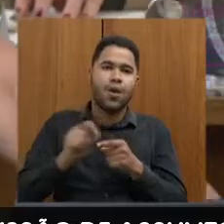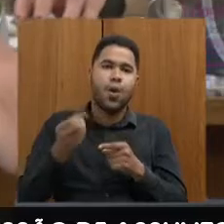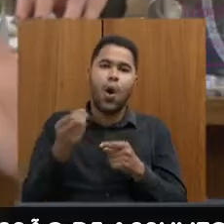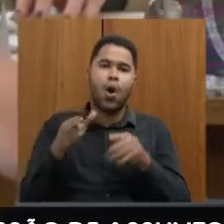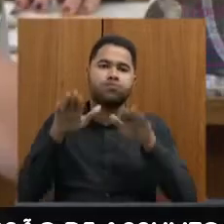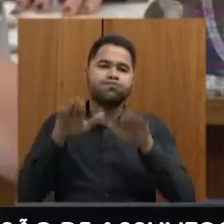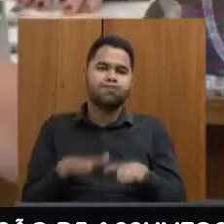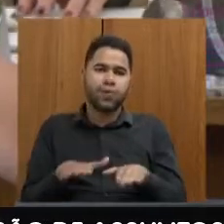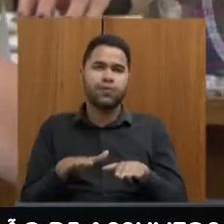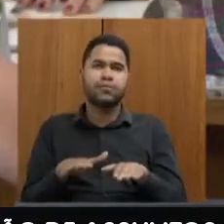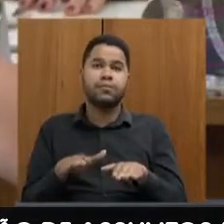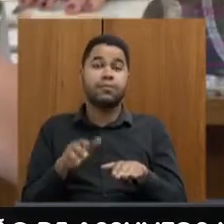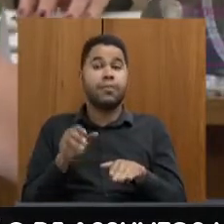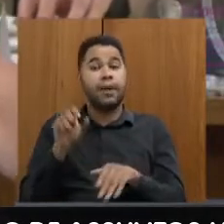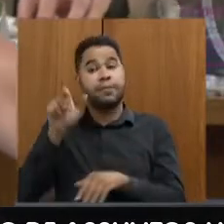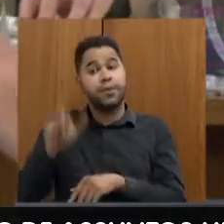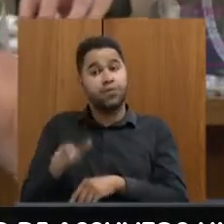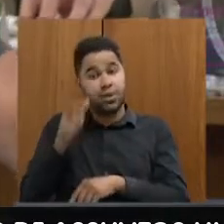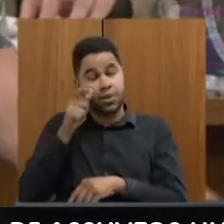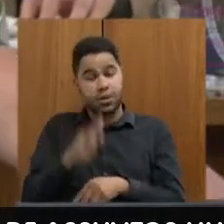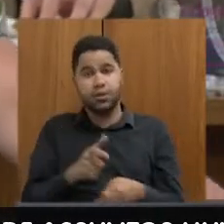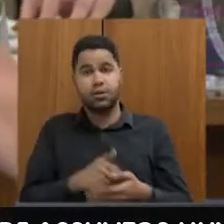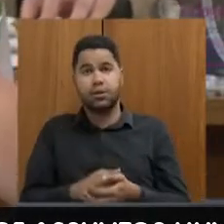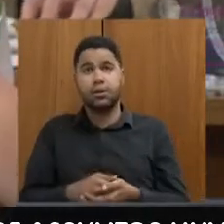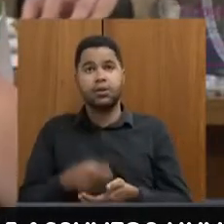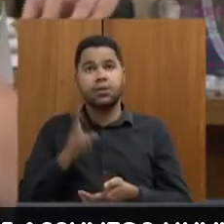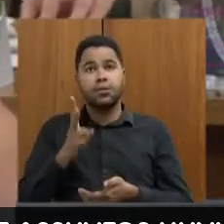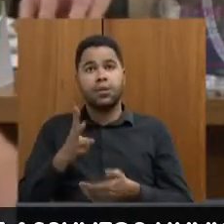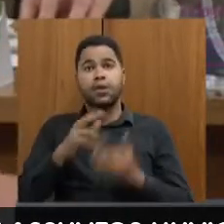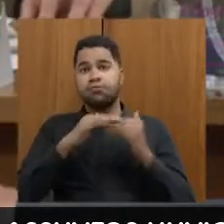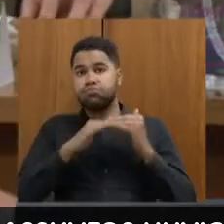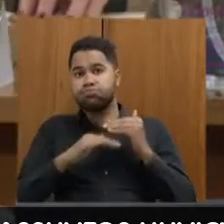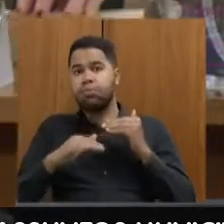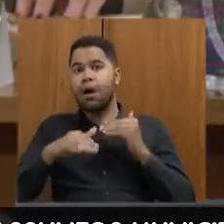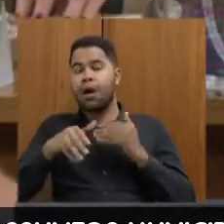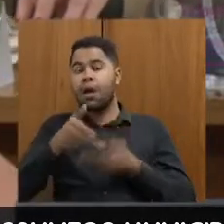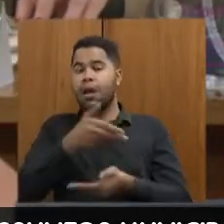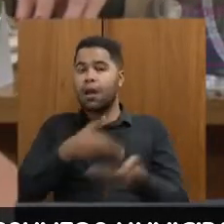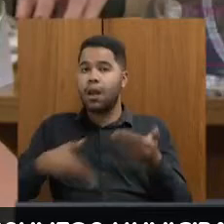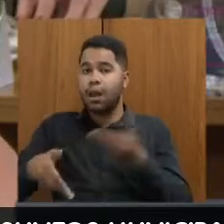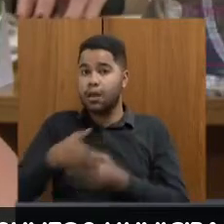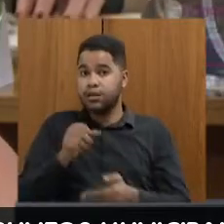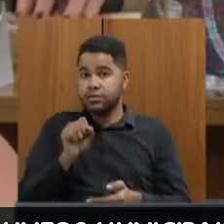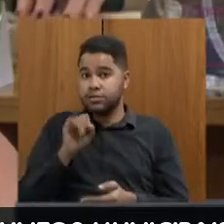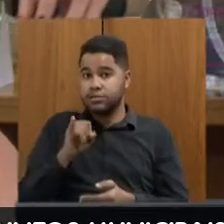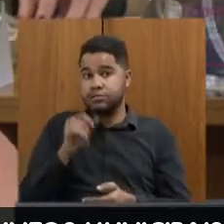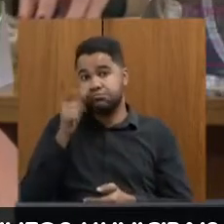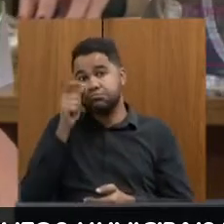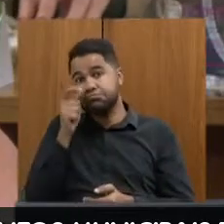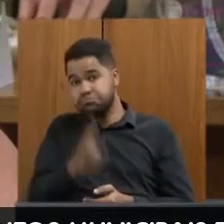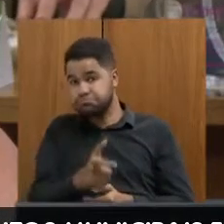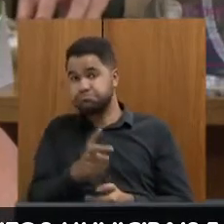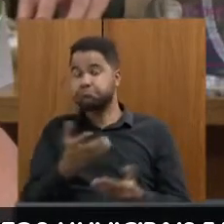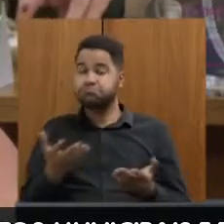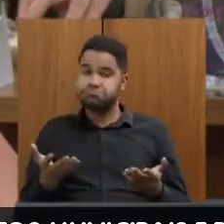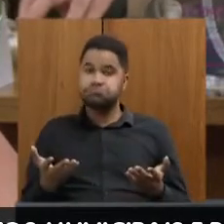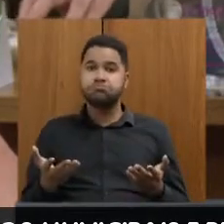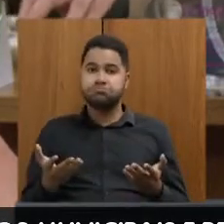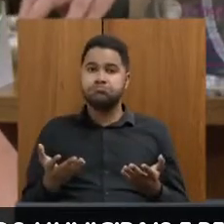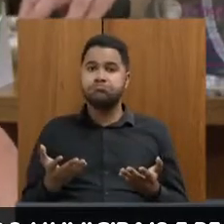independente para quem tiver interesse então manter aquele trecho operando-se o operador Ferroviário tiver interesse